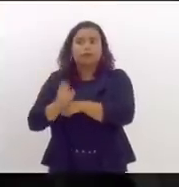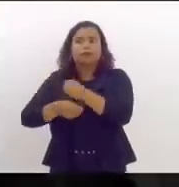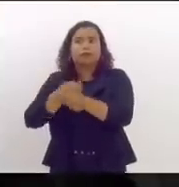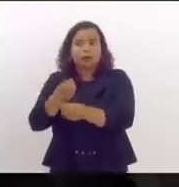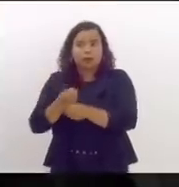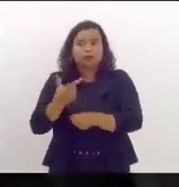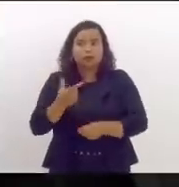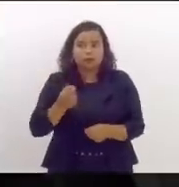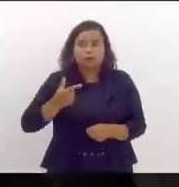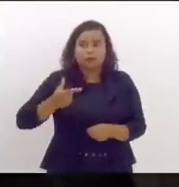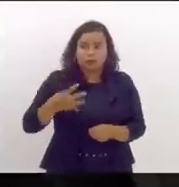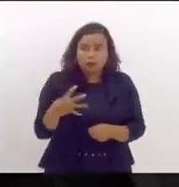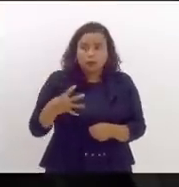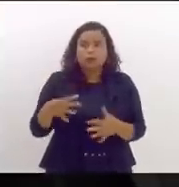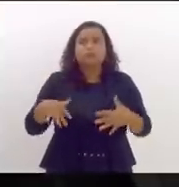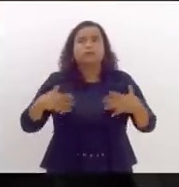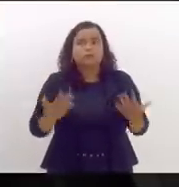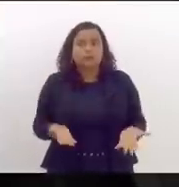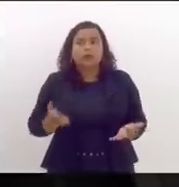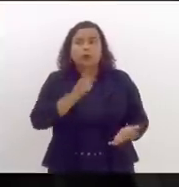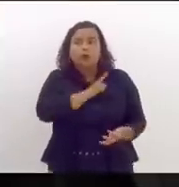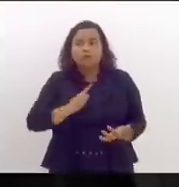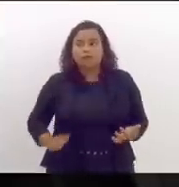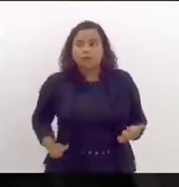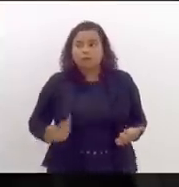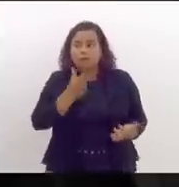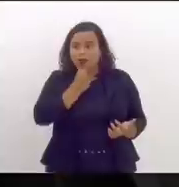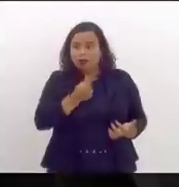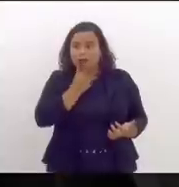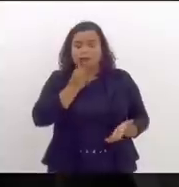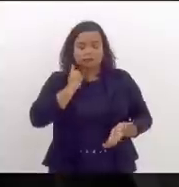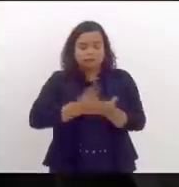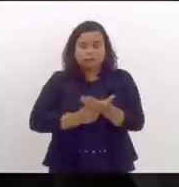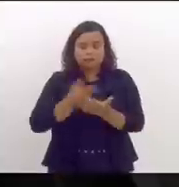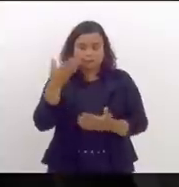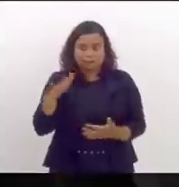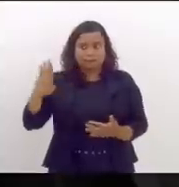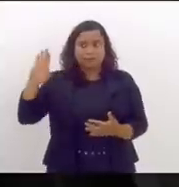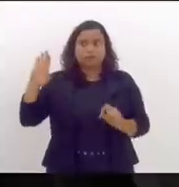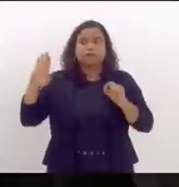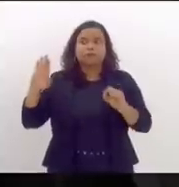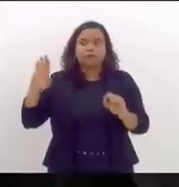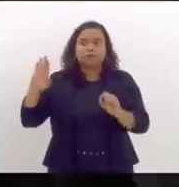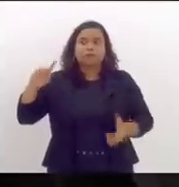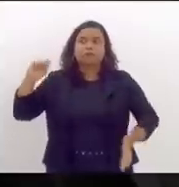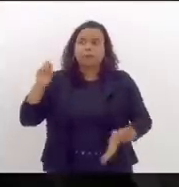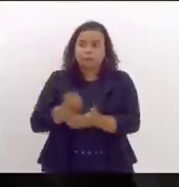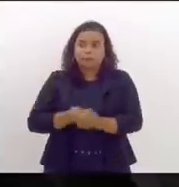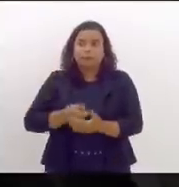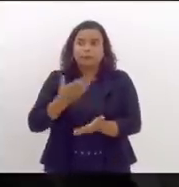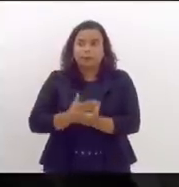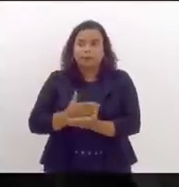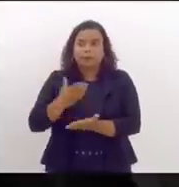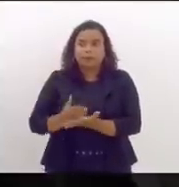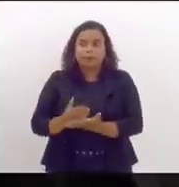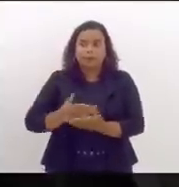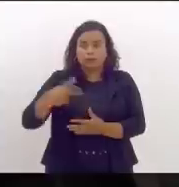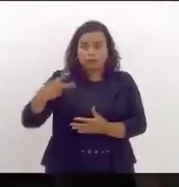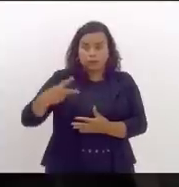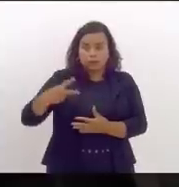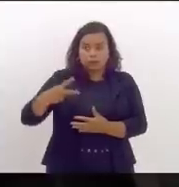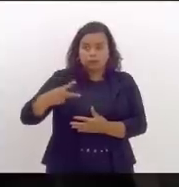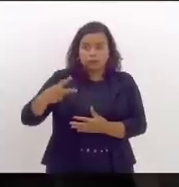então o que que o governador se comprometeu a pagar a segunda parcela